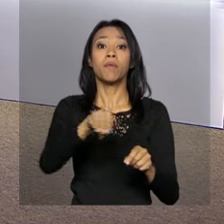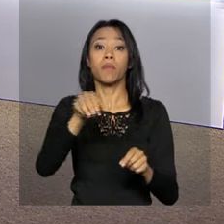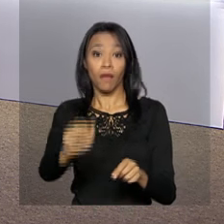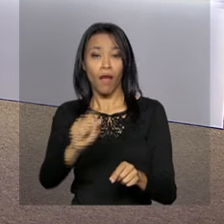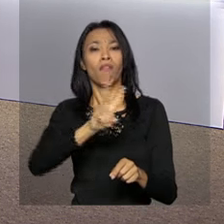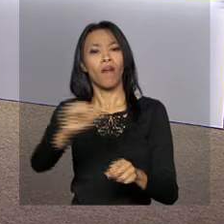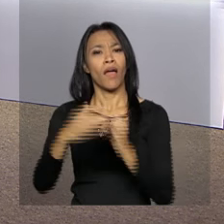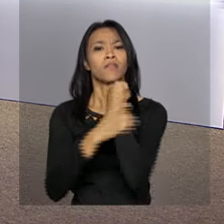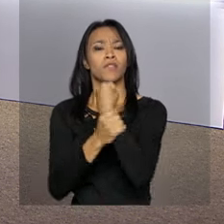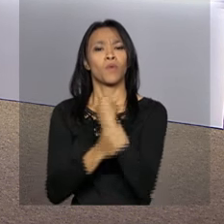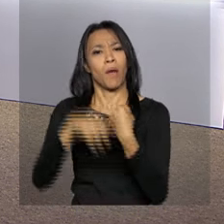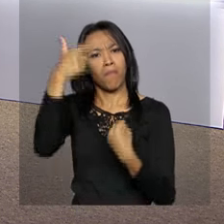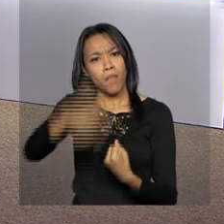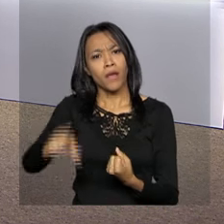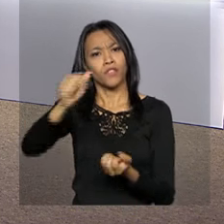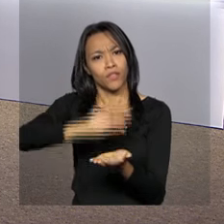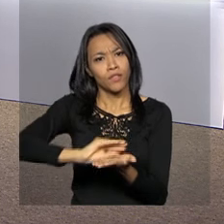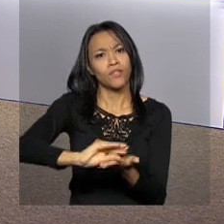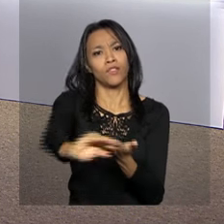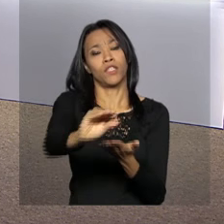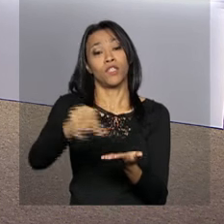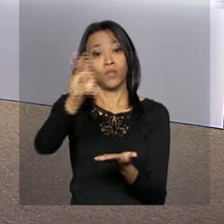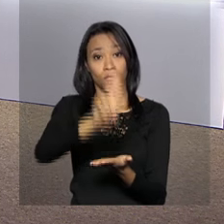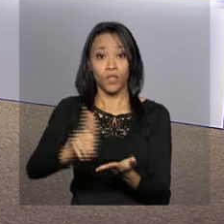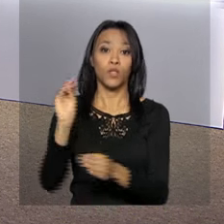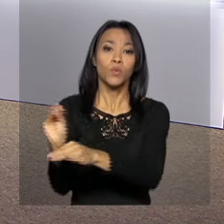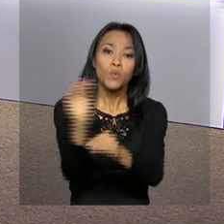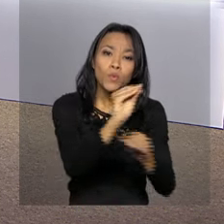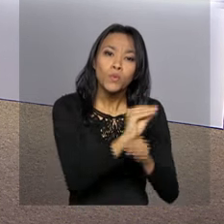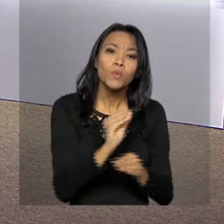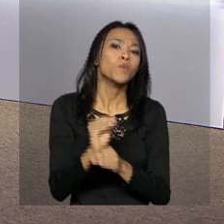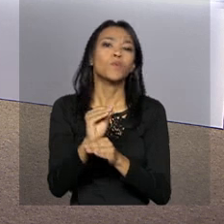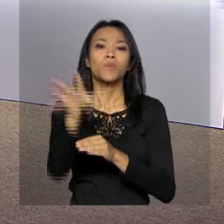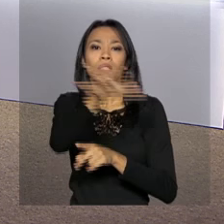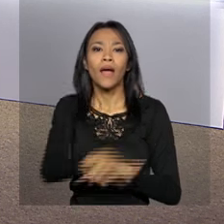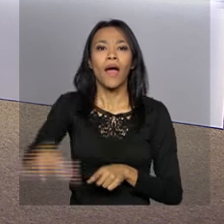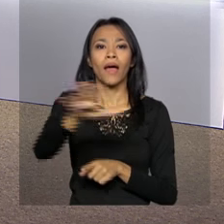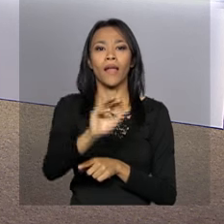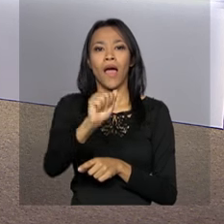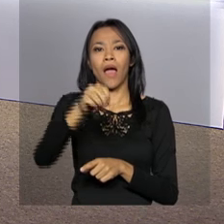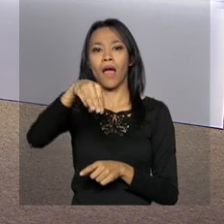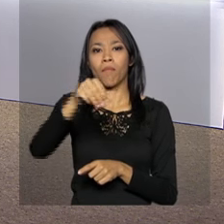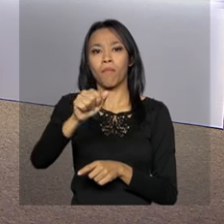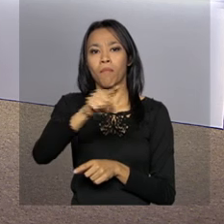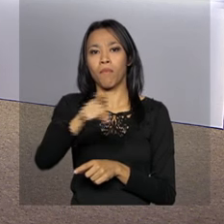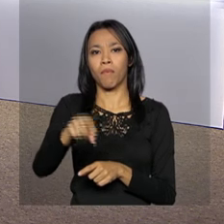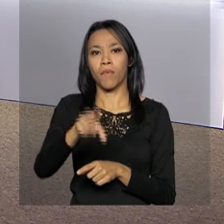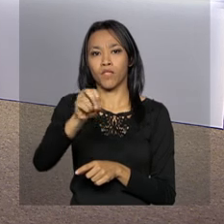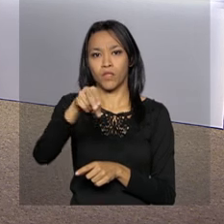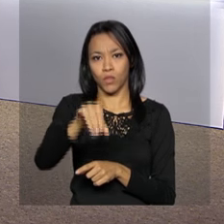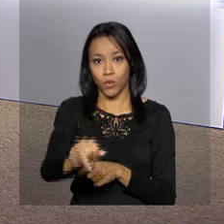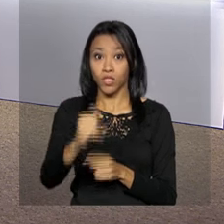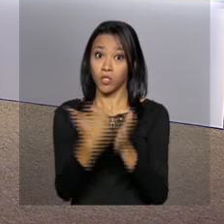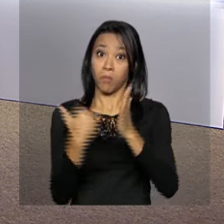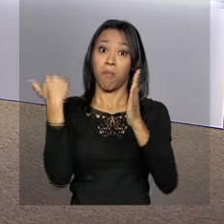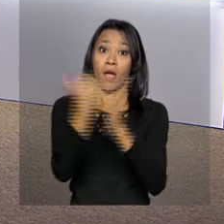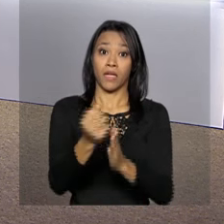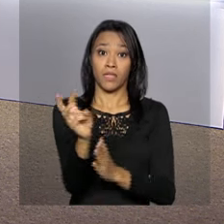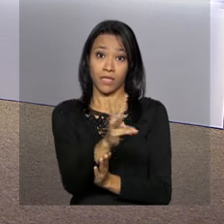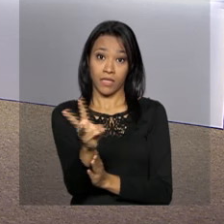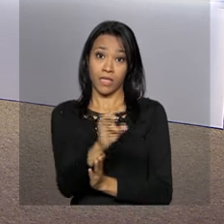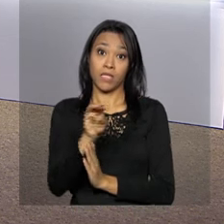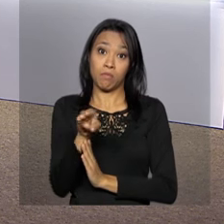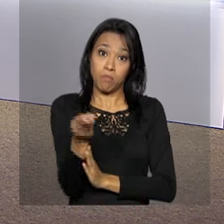recursos para a recuperação e uso sustentável da Amazônia. São mais de 33 milhões e meio de reais que vão ser destinados a